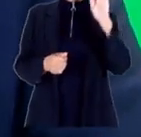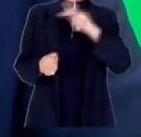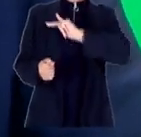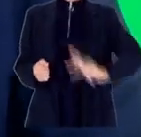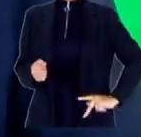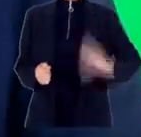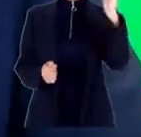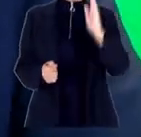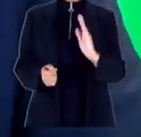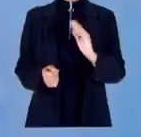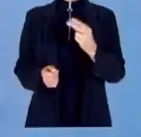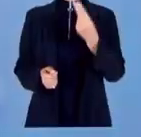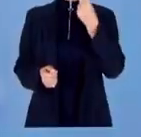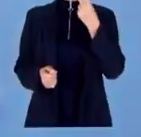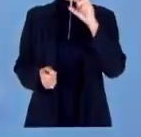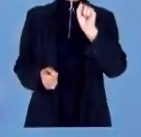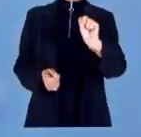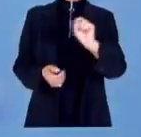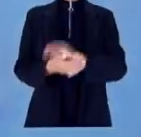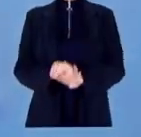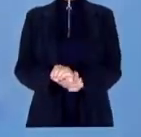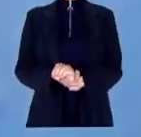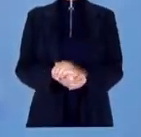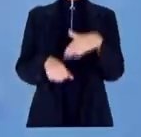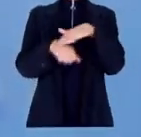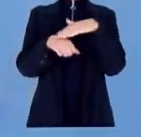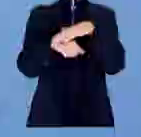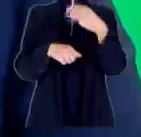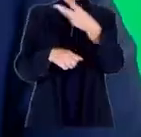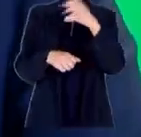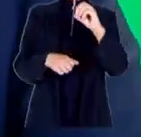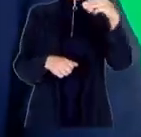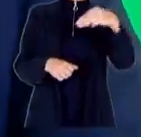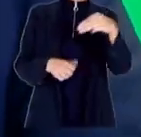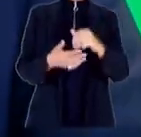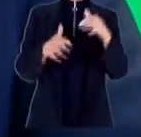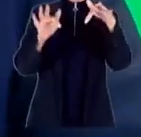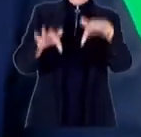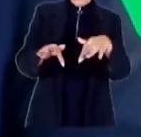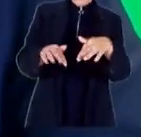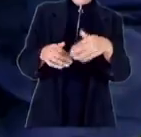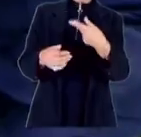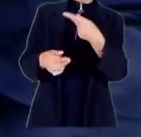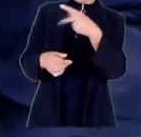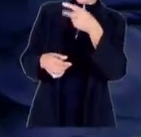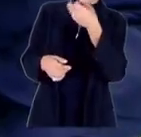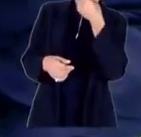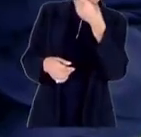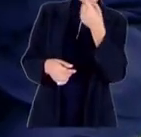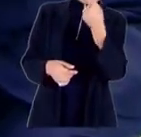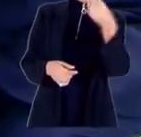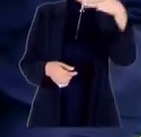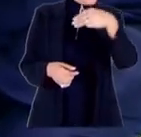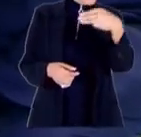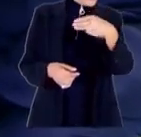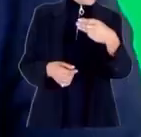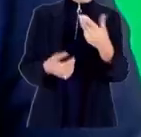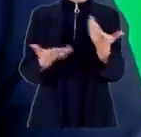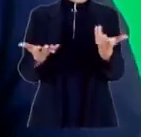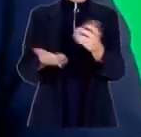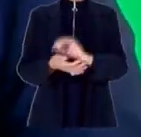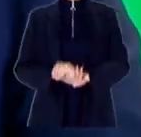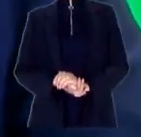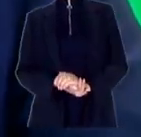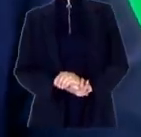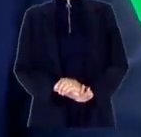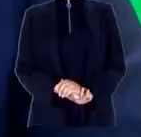Brasil a simonet vamos conversar durante 30 minutos ao final a senhora vai ter um minuto para as